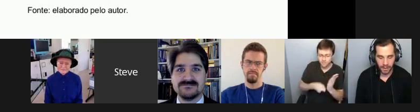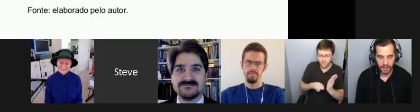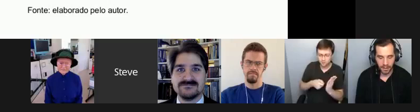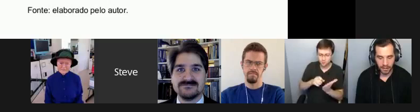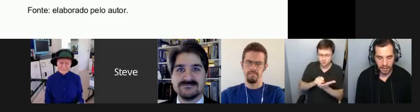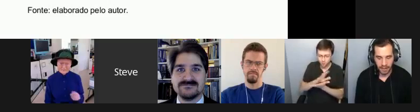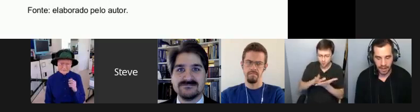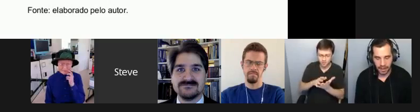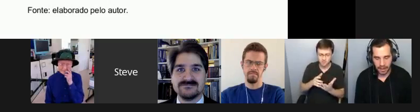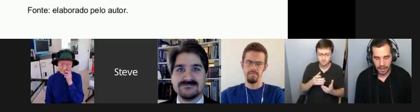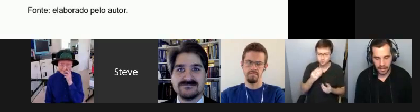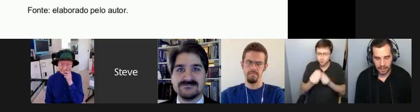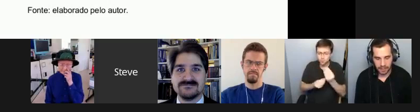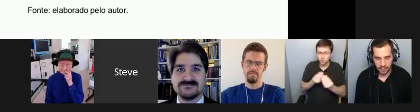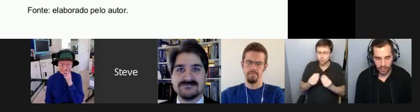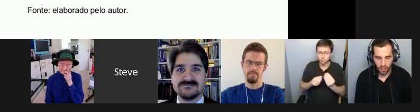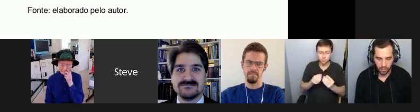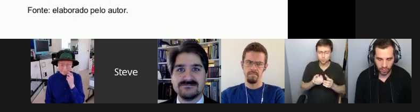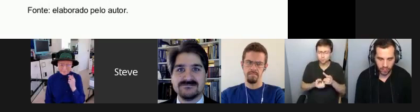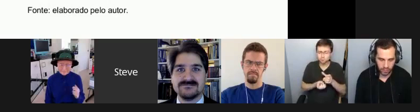e também